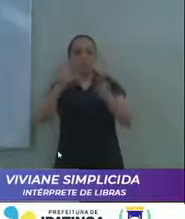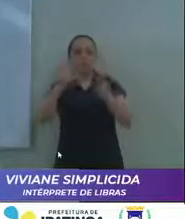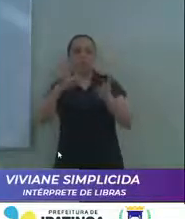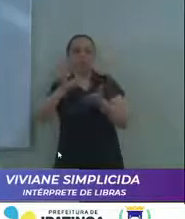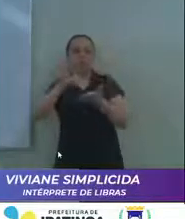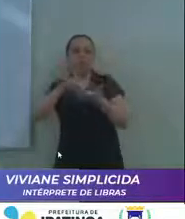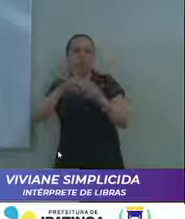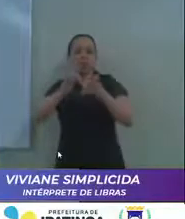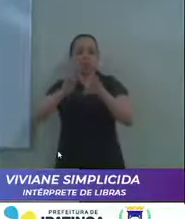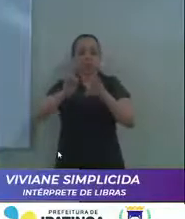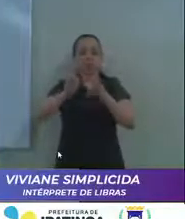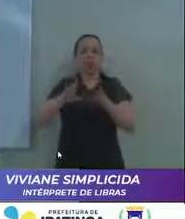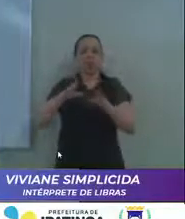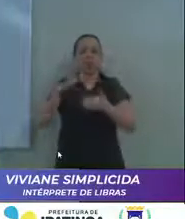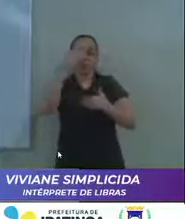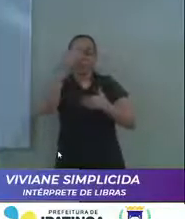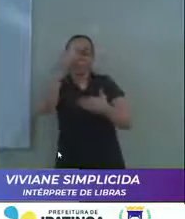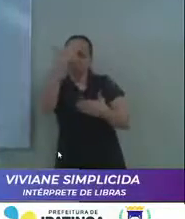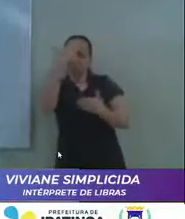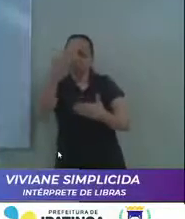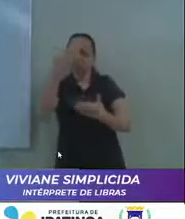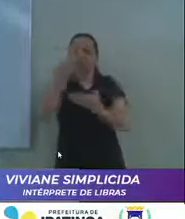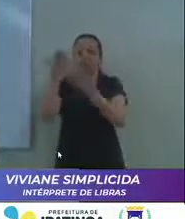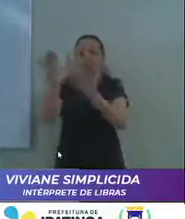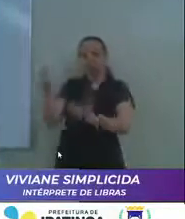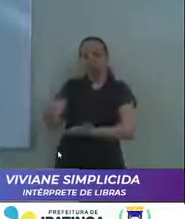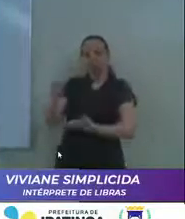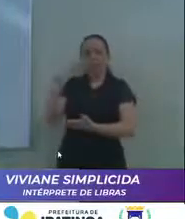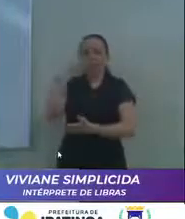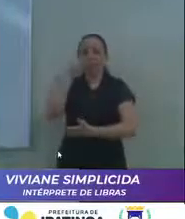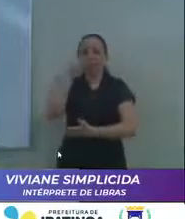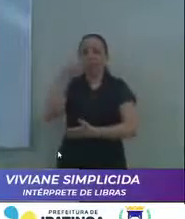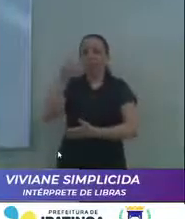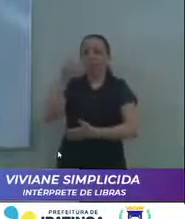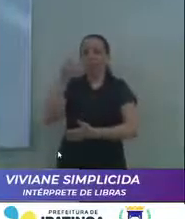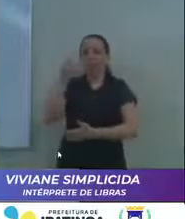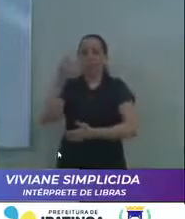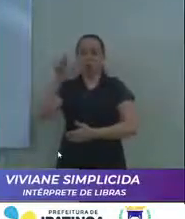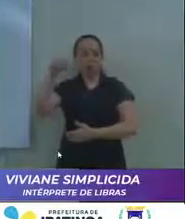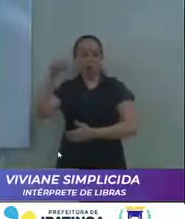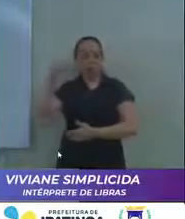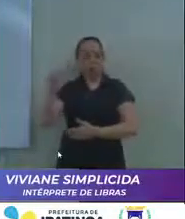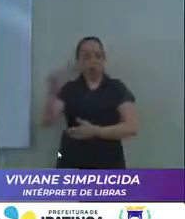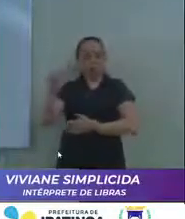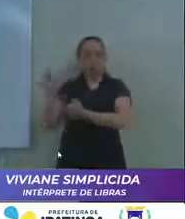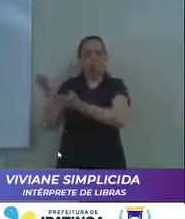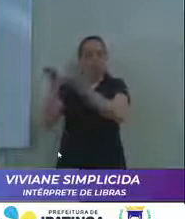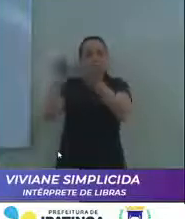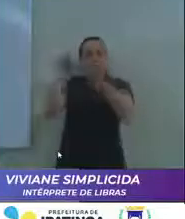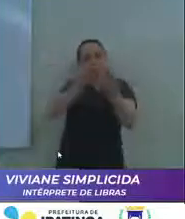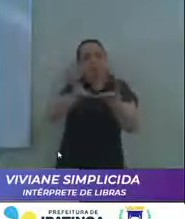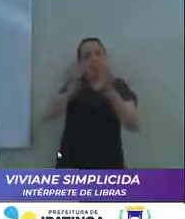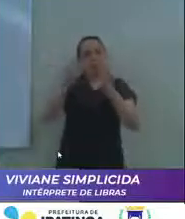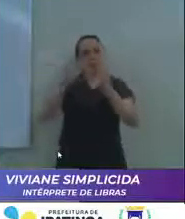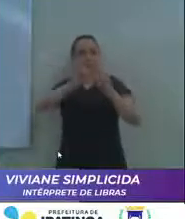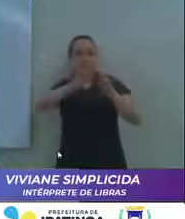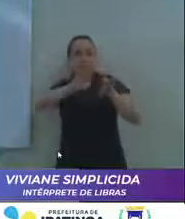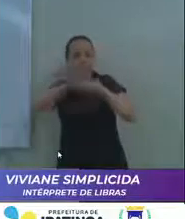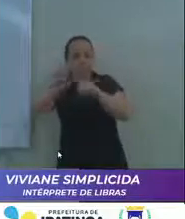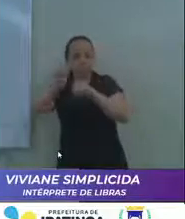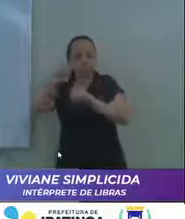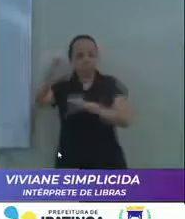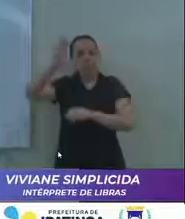de agradecer à doutora Lorena Almeida pela contribuição, uma contribuição muito pertinente para o